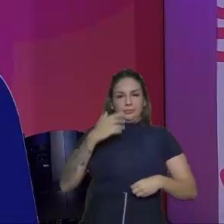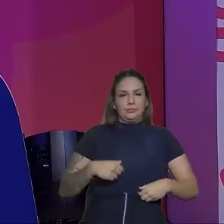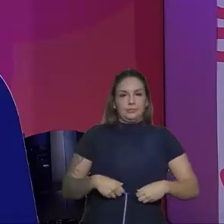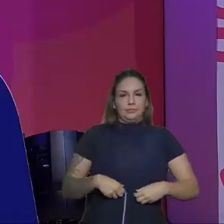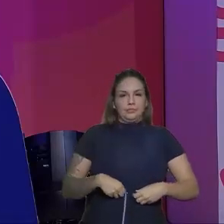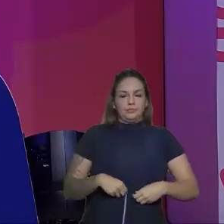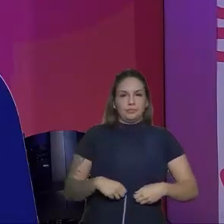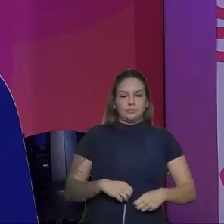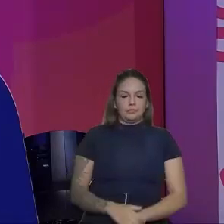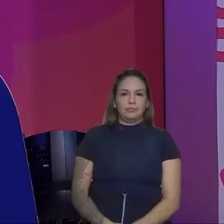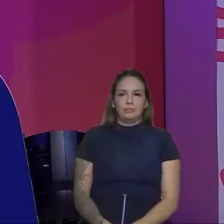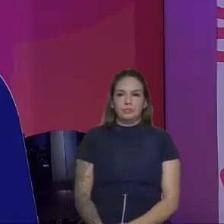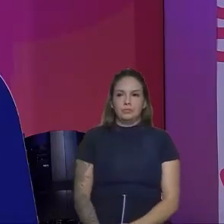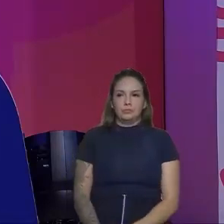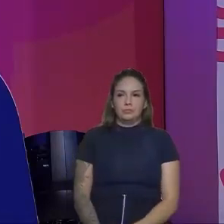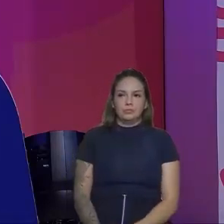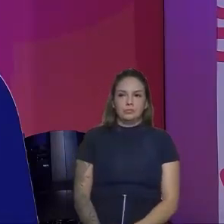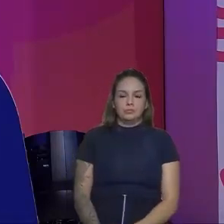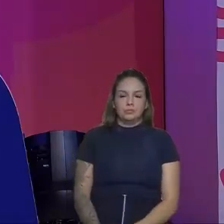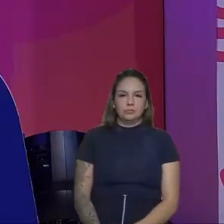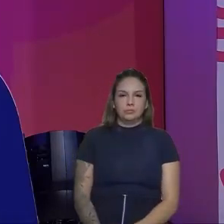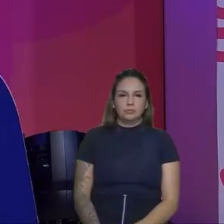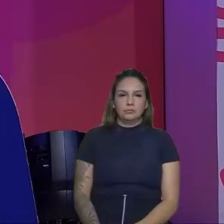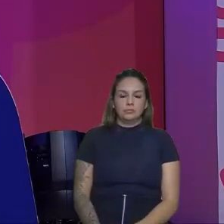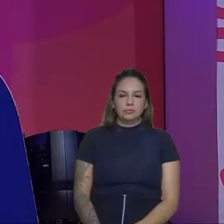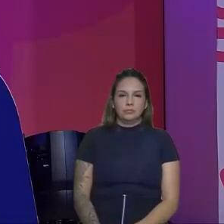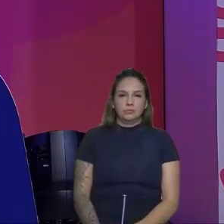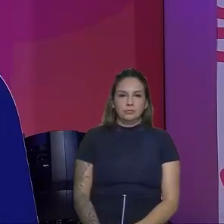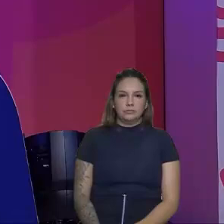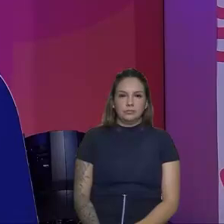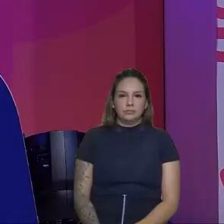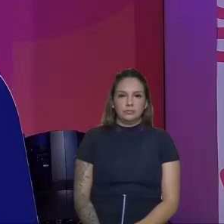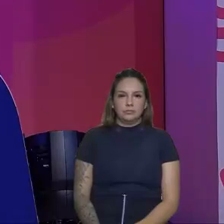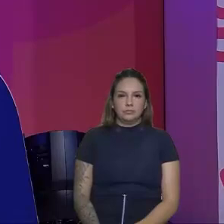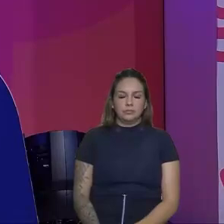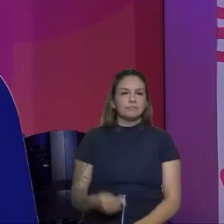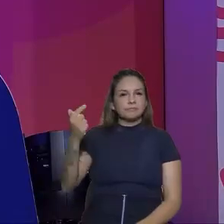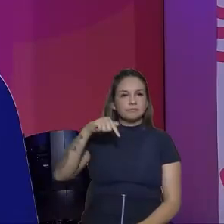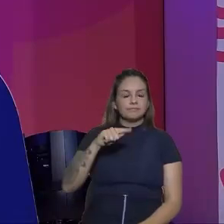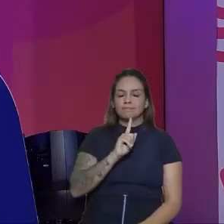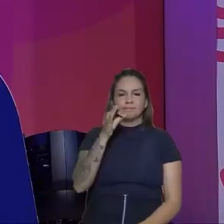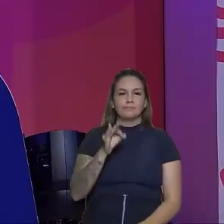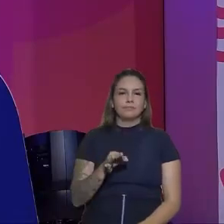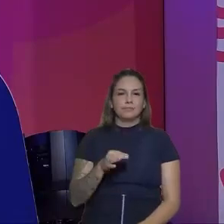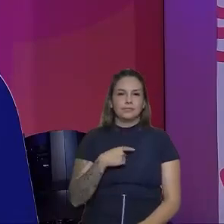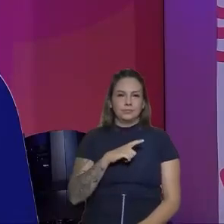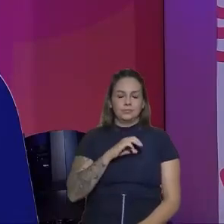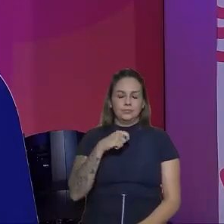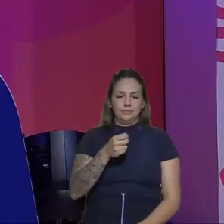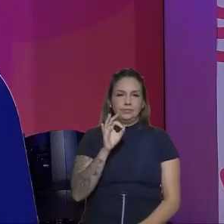irmão, né? Mais sensível. Aquilo dava uma ordem, sabe? Trazia incerteza e ao